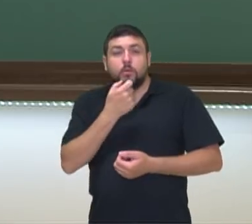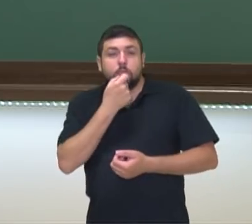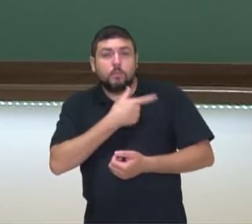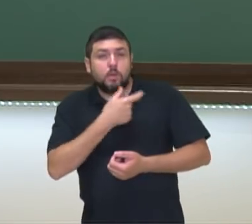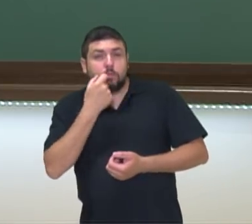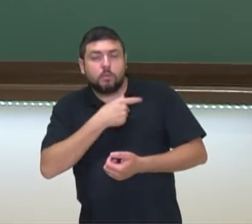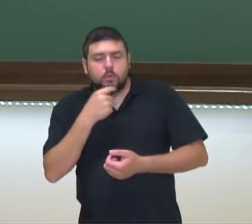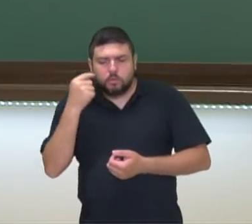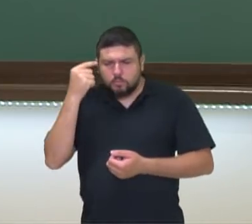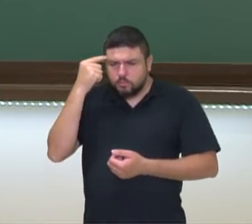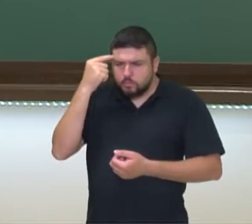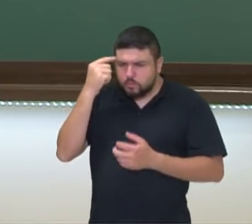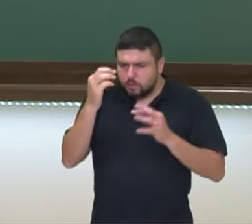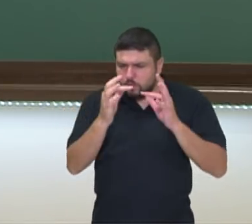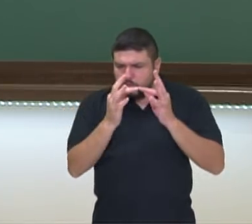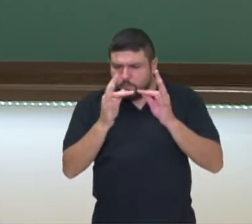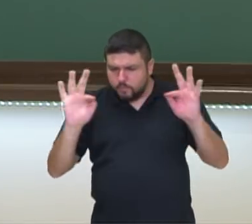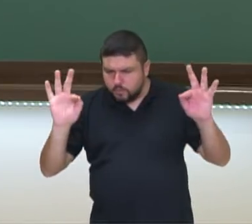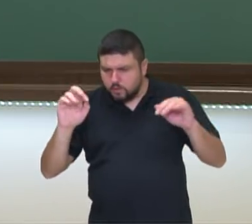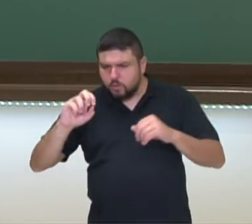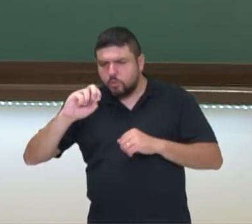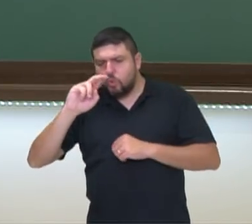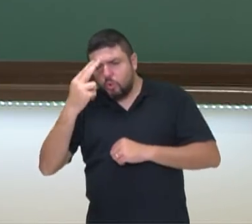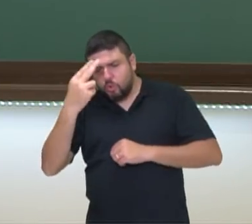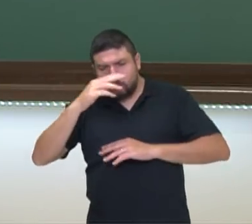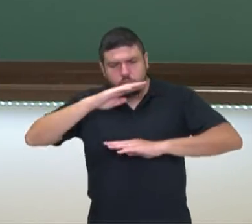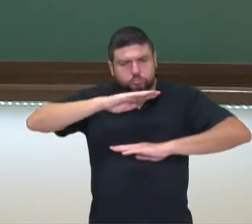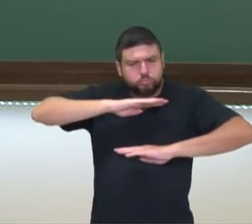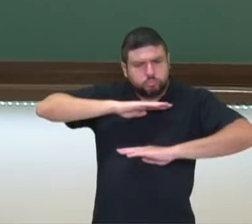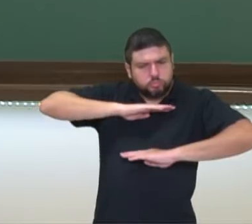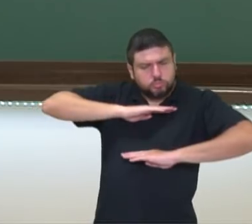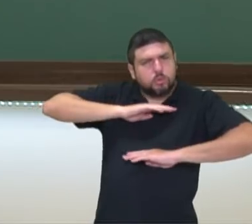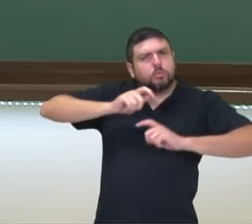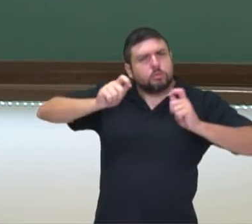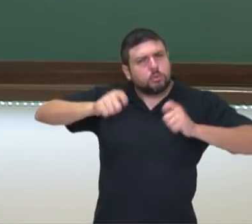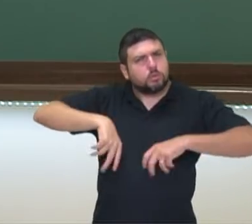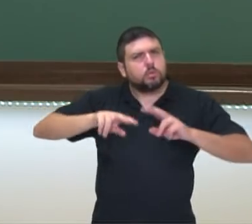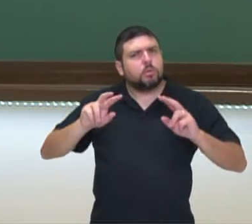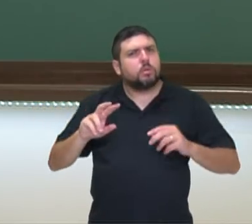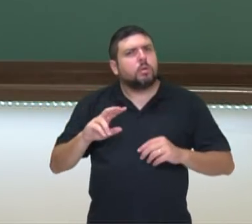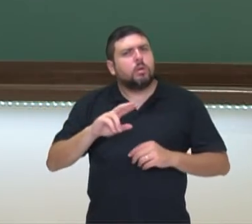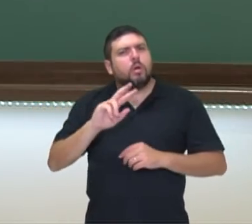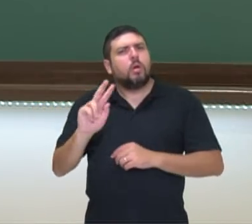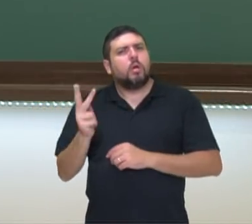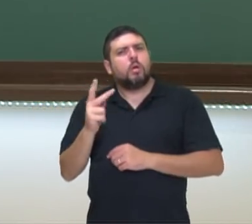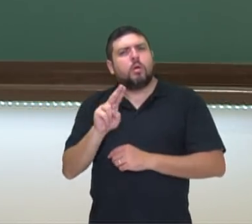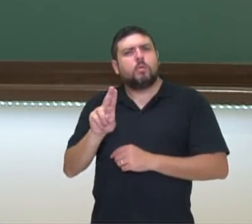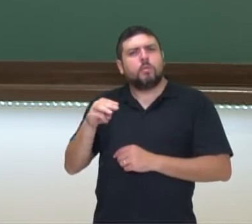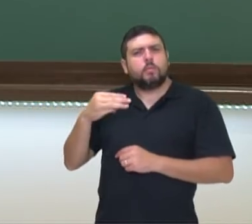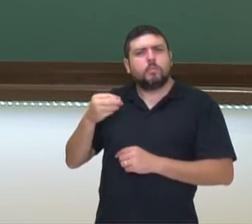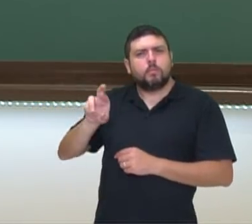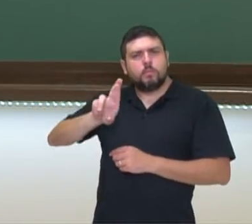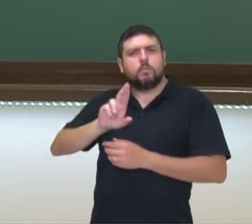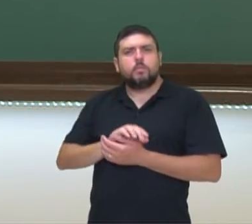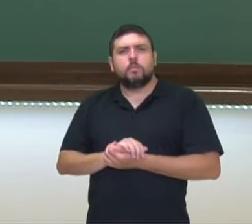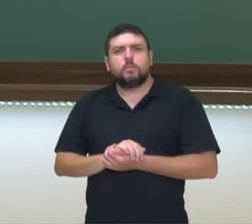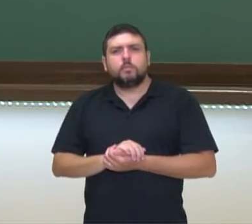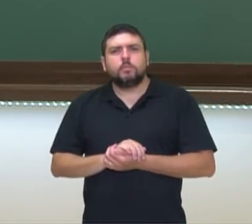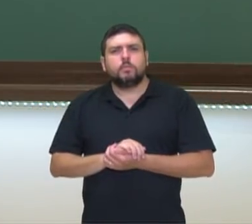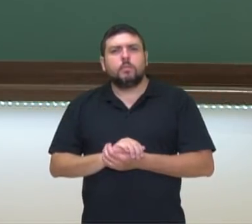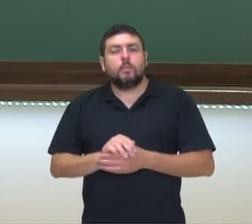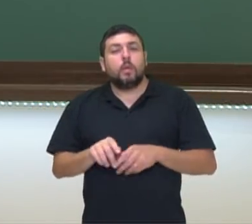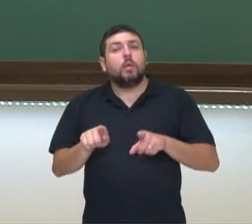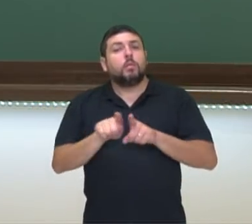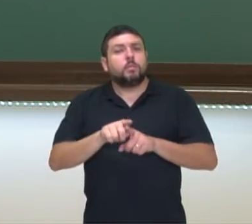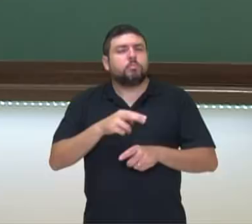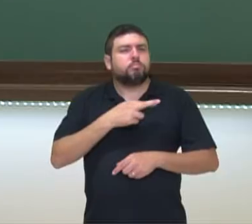em frases, em situações que vão gerar humor. Se você vai pensar também em romance, você vai pensar em que